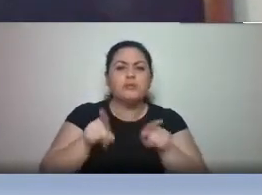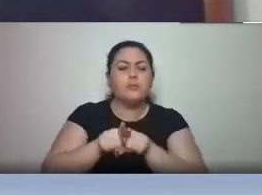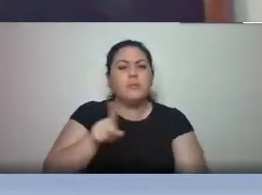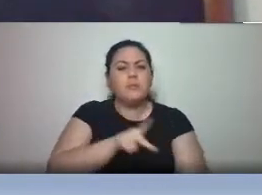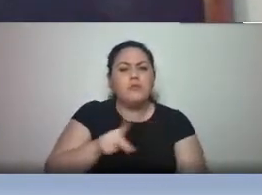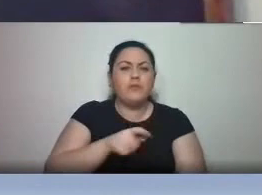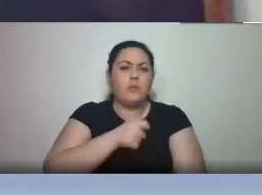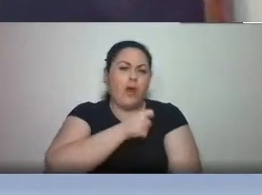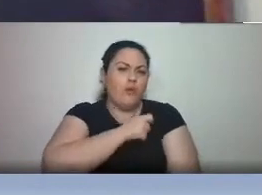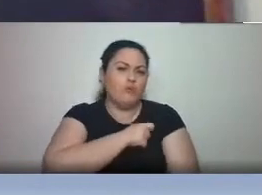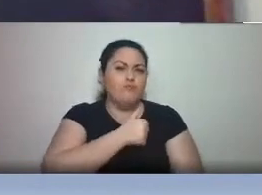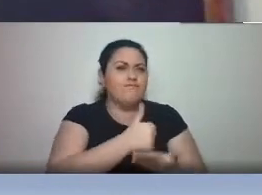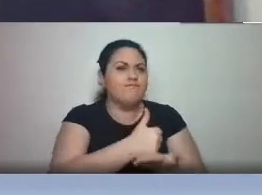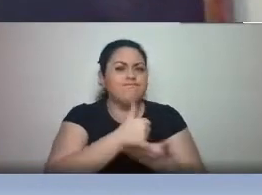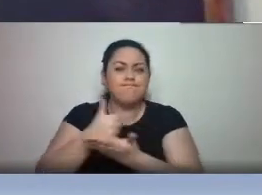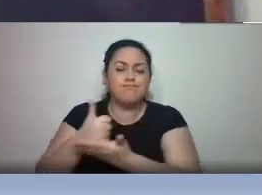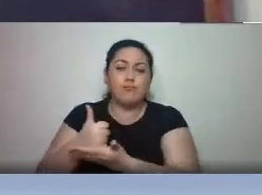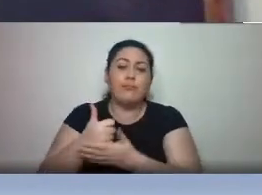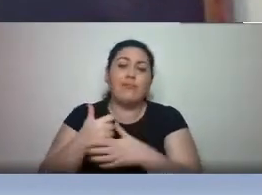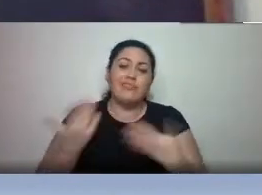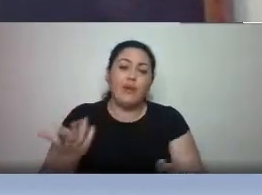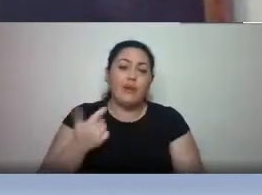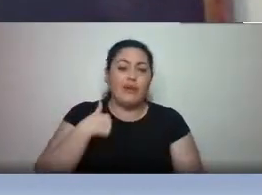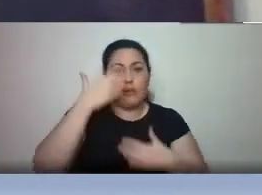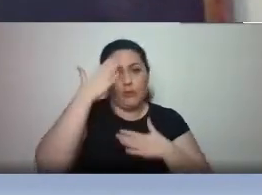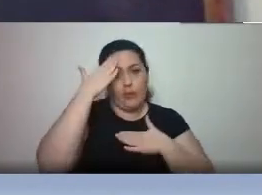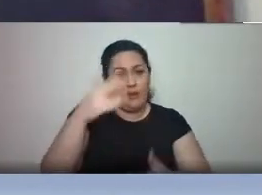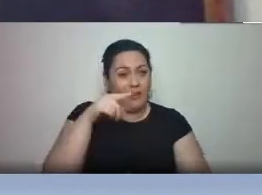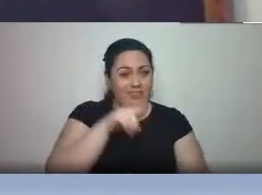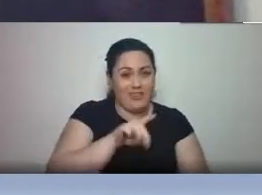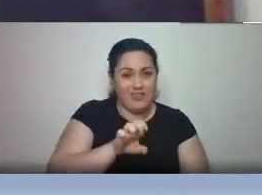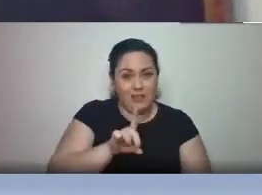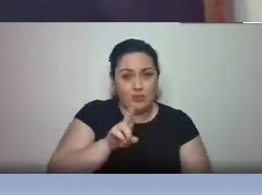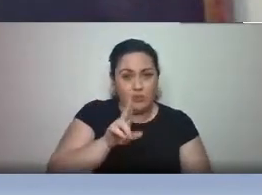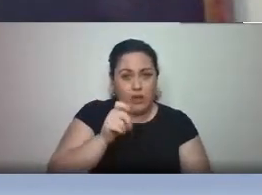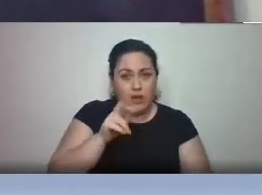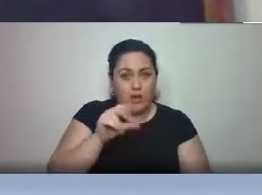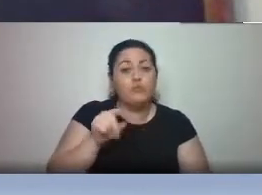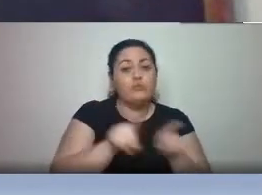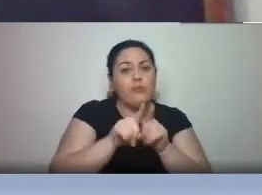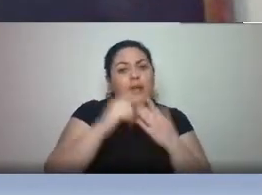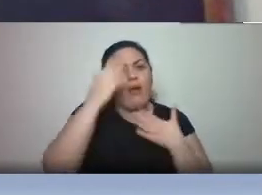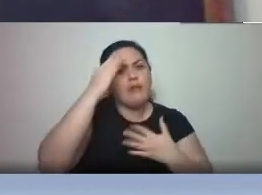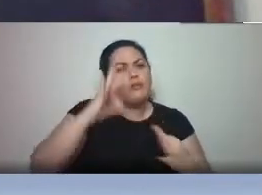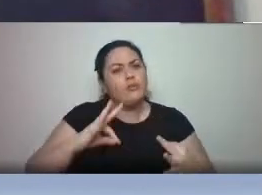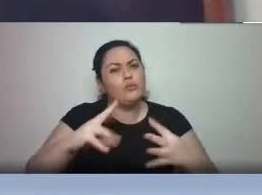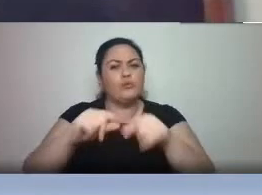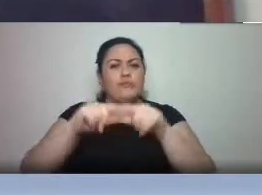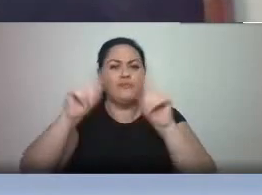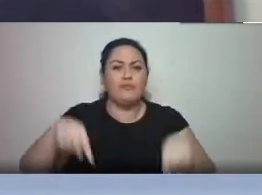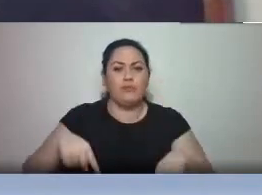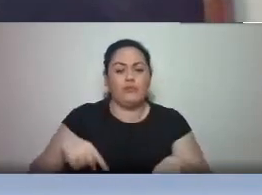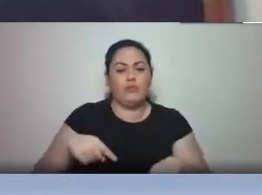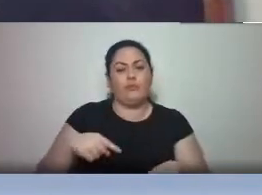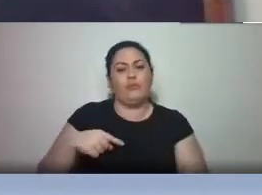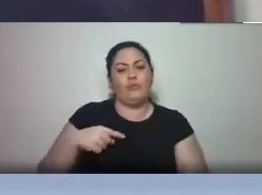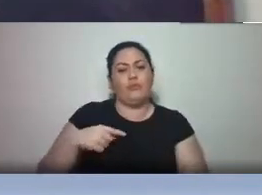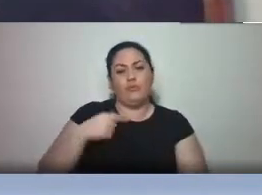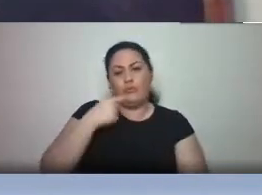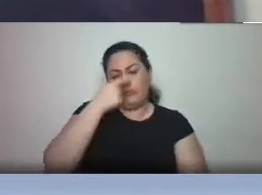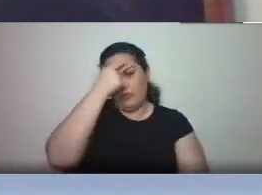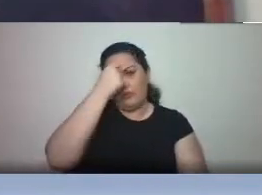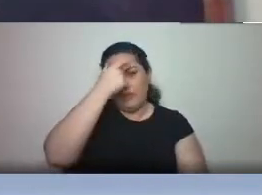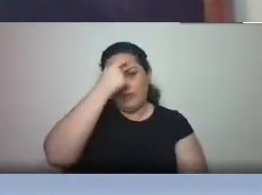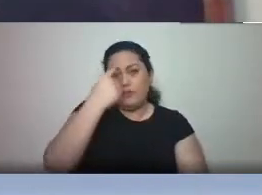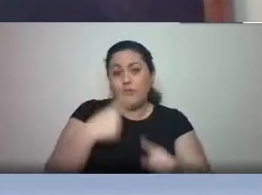aos alunos. Em seu nome, eu agradeço a todos os servidores da universidade, que tornam possível o nosso fazer